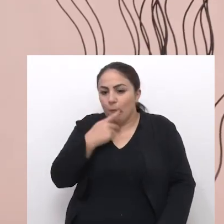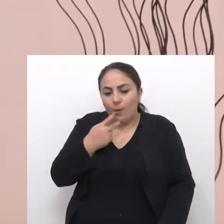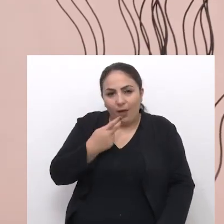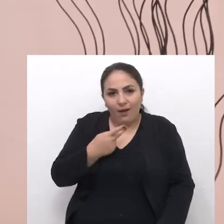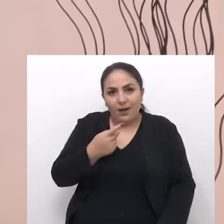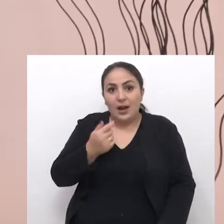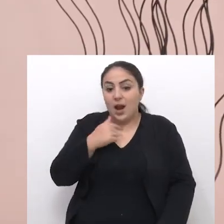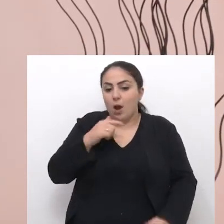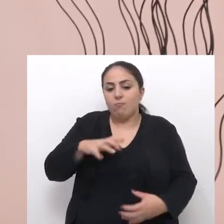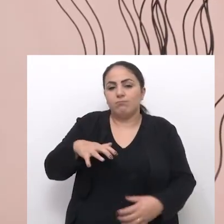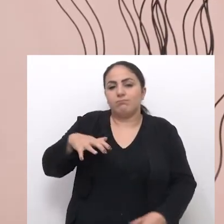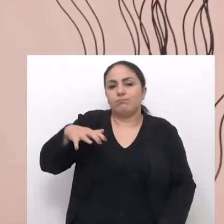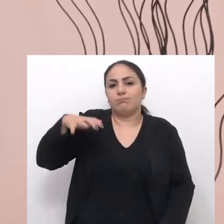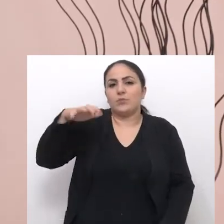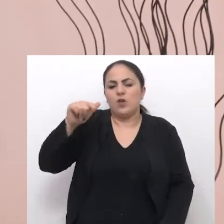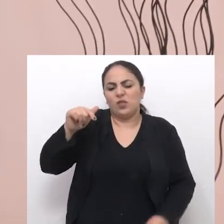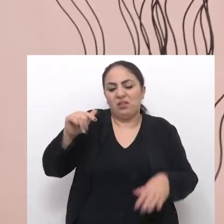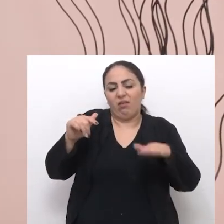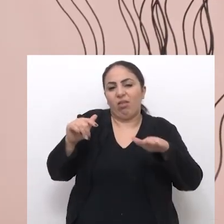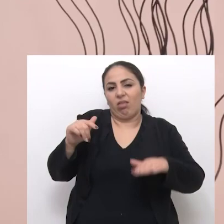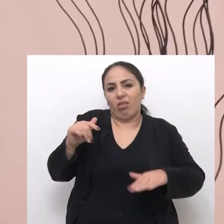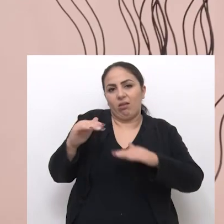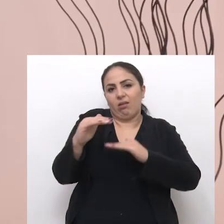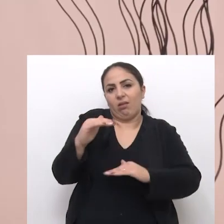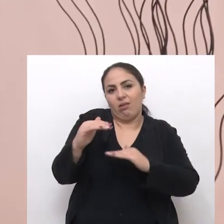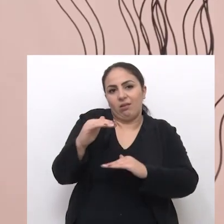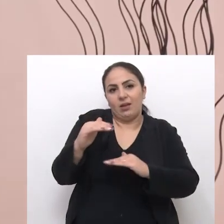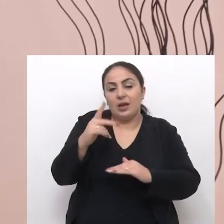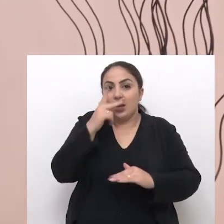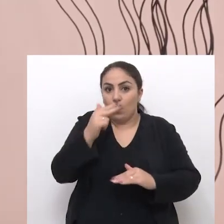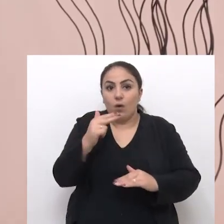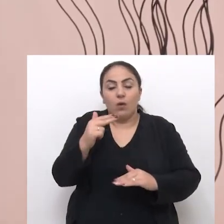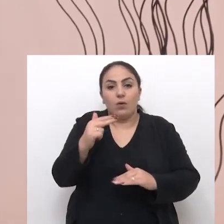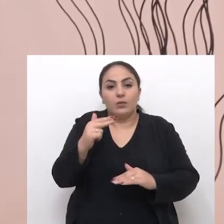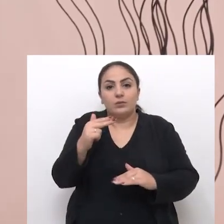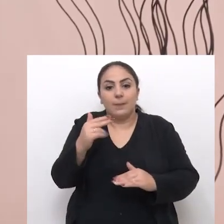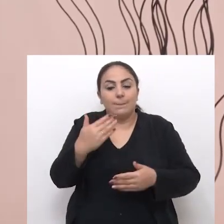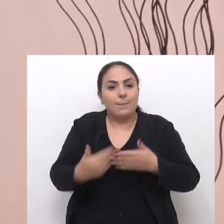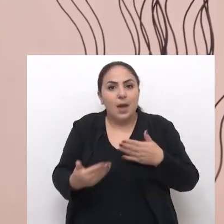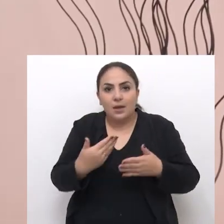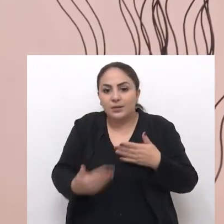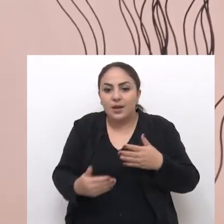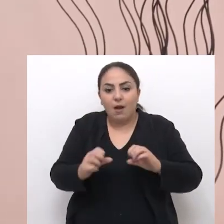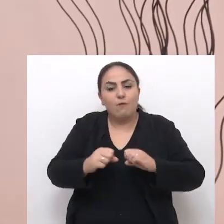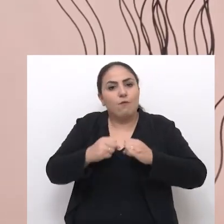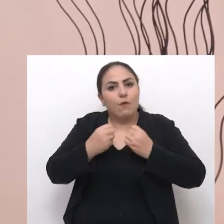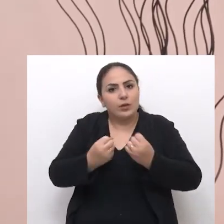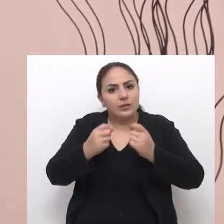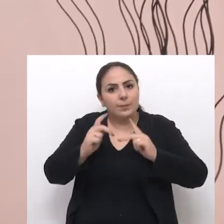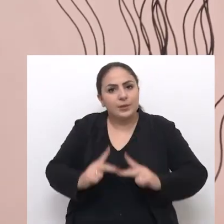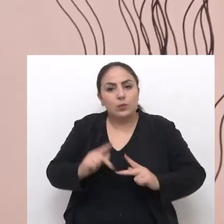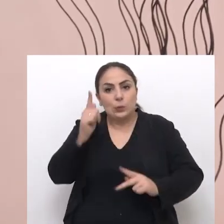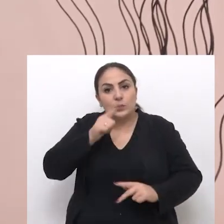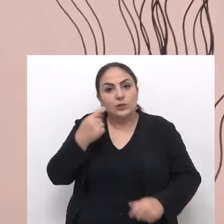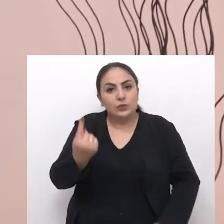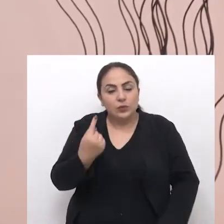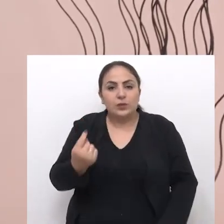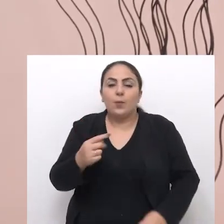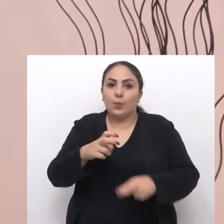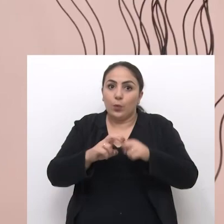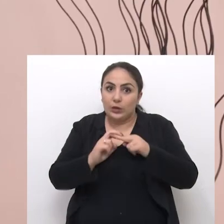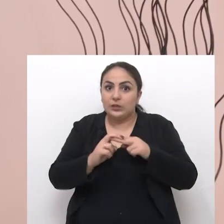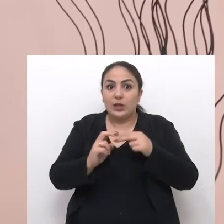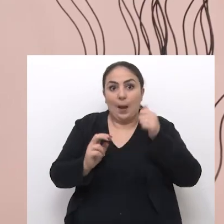como se eu dissesse: eu sou grande e você é pequeno. E aí eu tiro a força da pessoa de conseguir isso